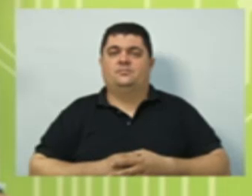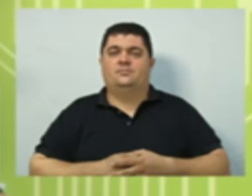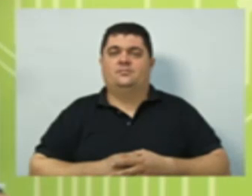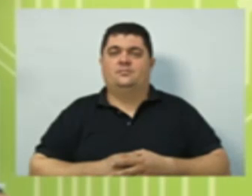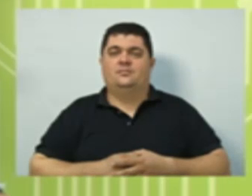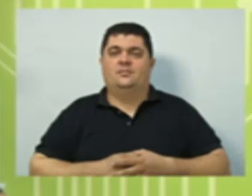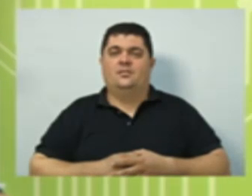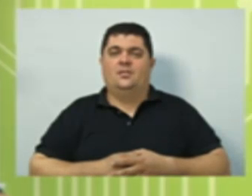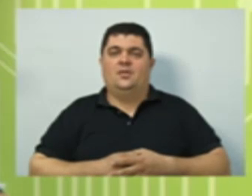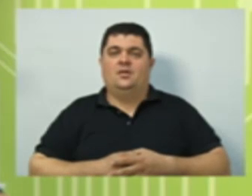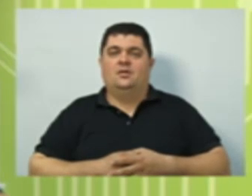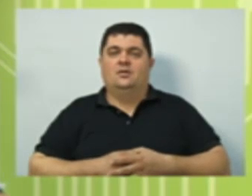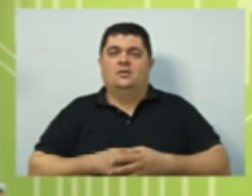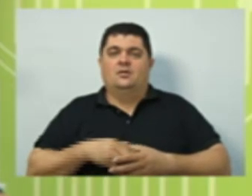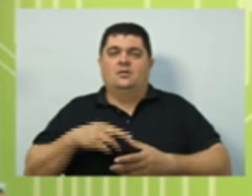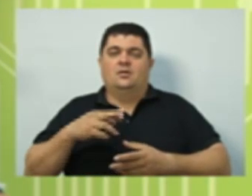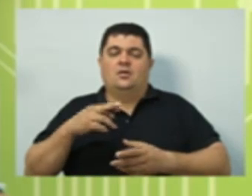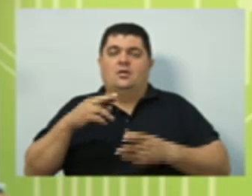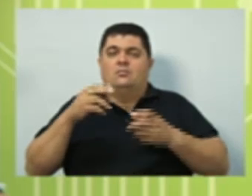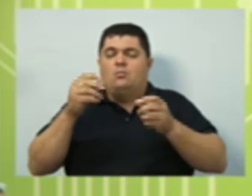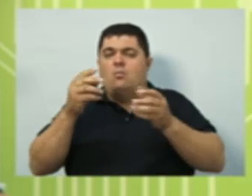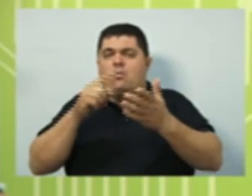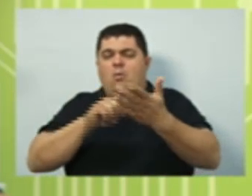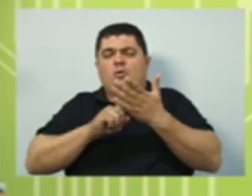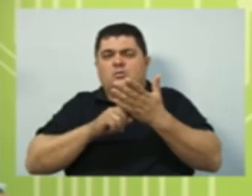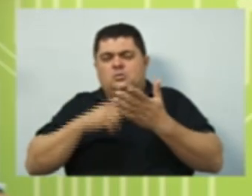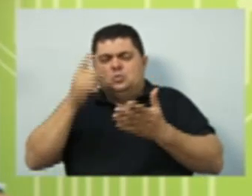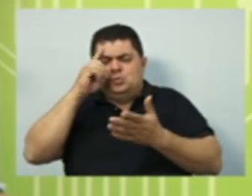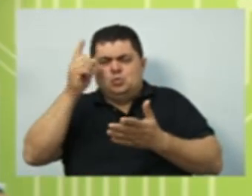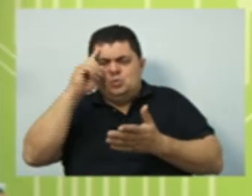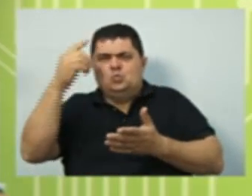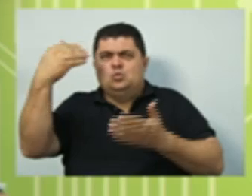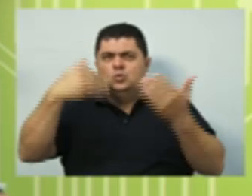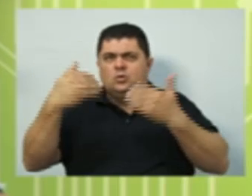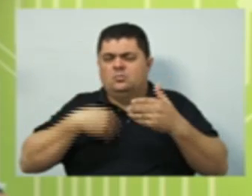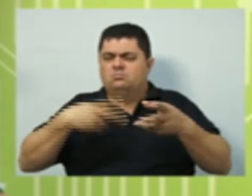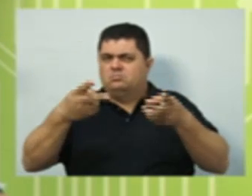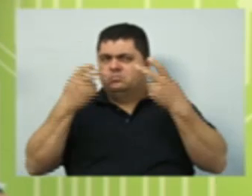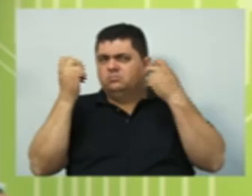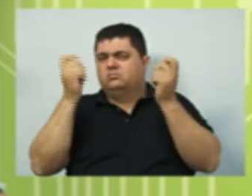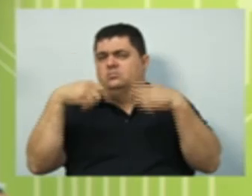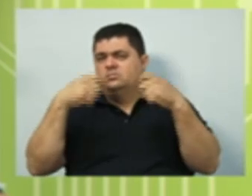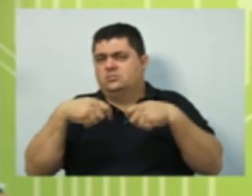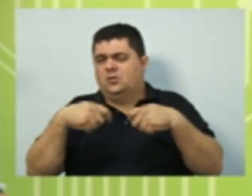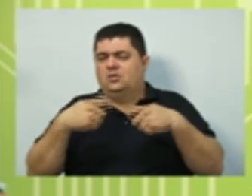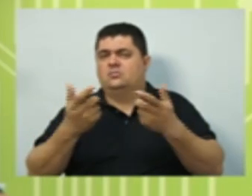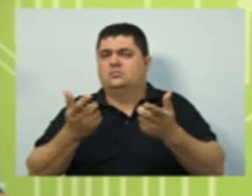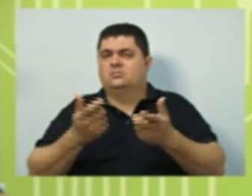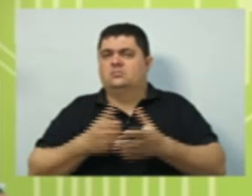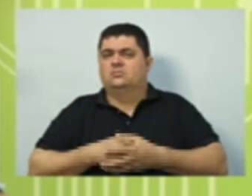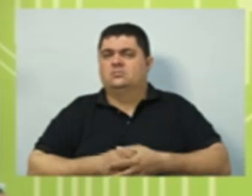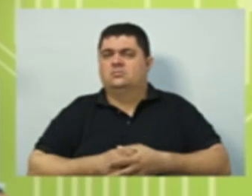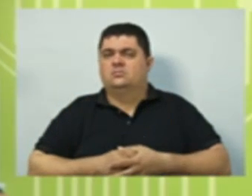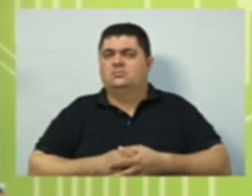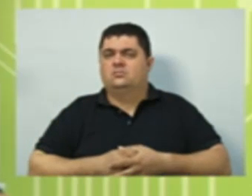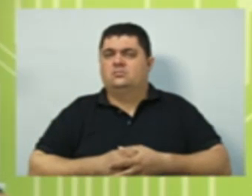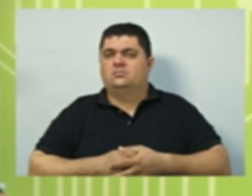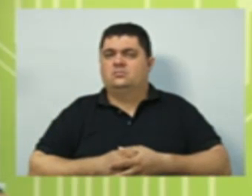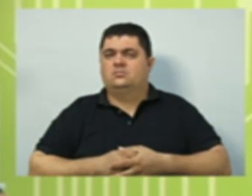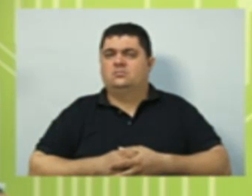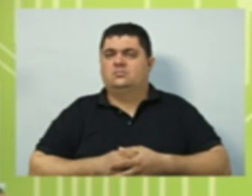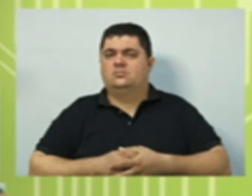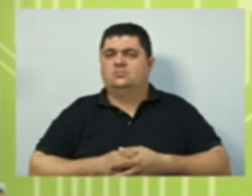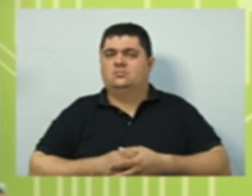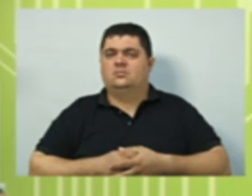esta realidade do nosso cotidiano, você percebe isto, né? Você percebe, de repente, na busca de